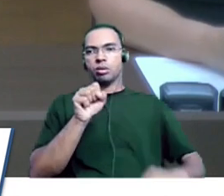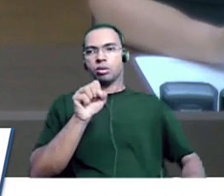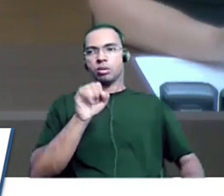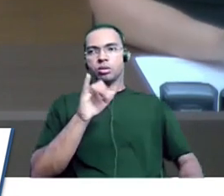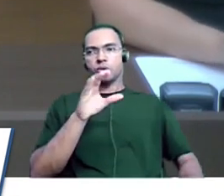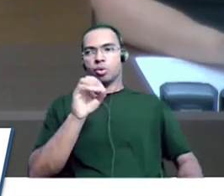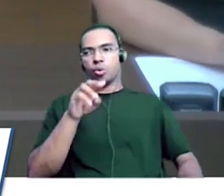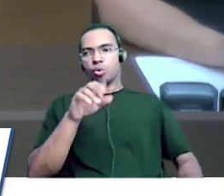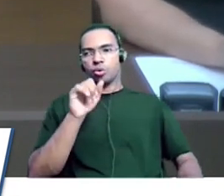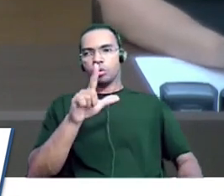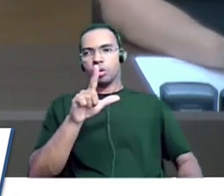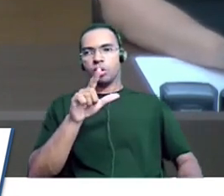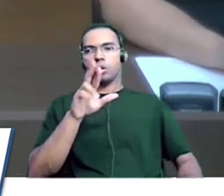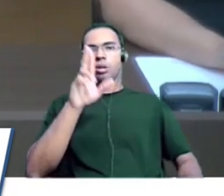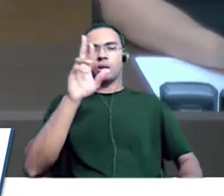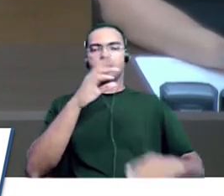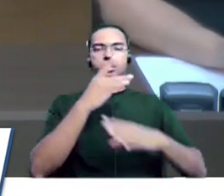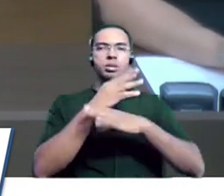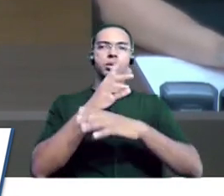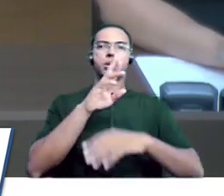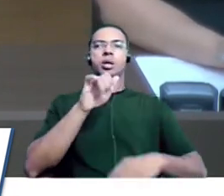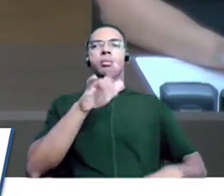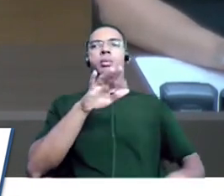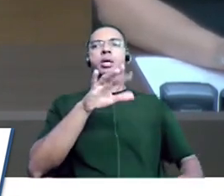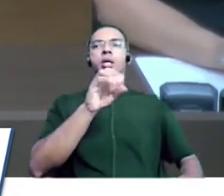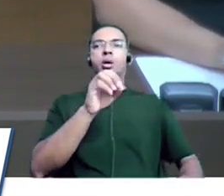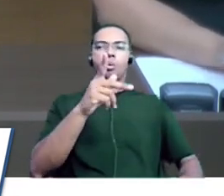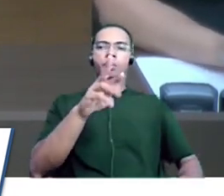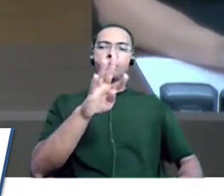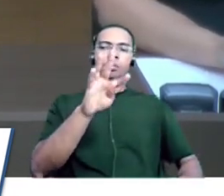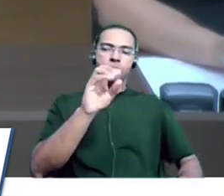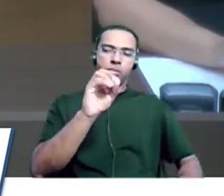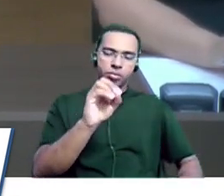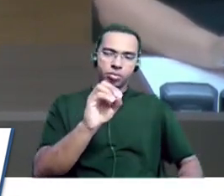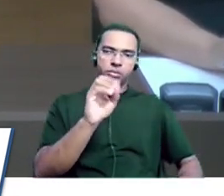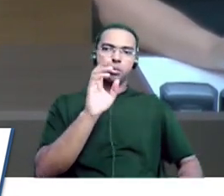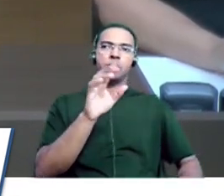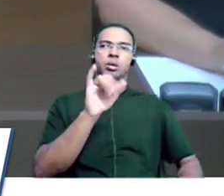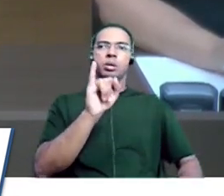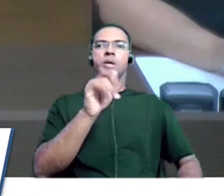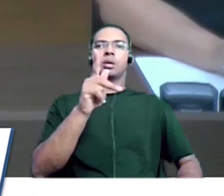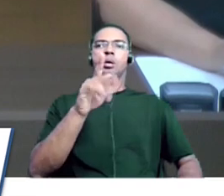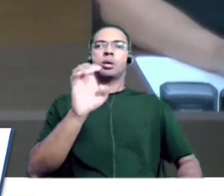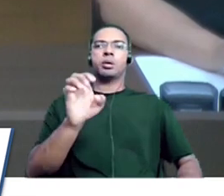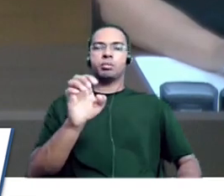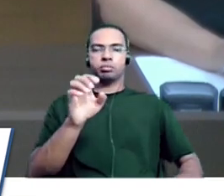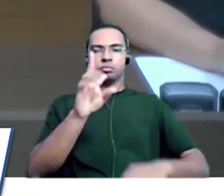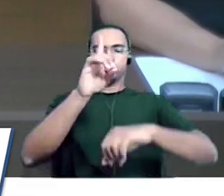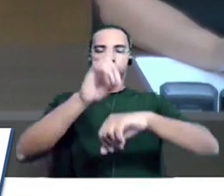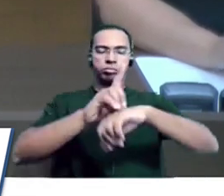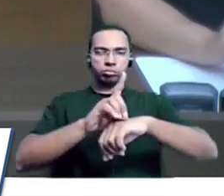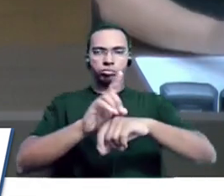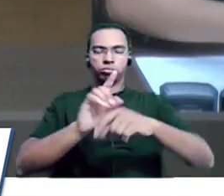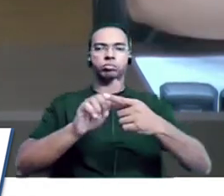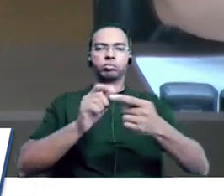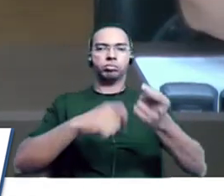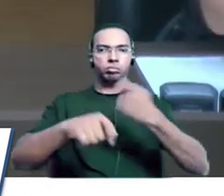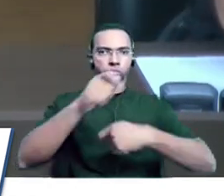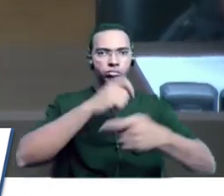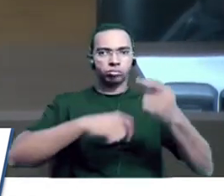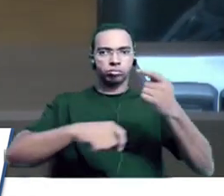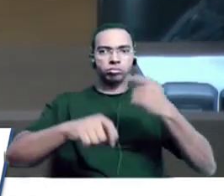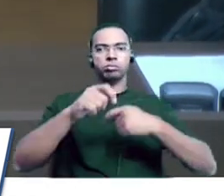NECRIM, como coordenador da Unidade de Inteligência UIP, na Direção e Administração de